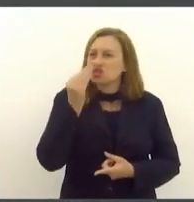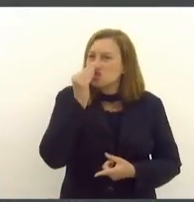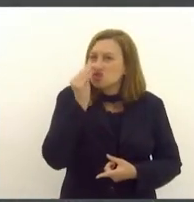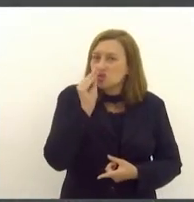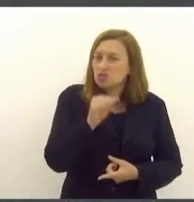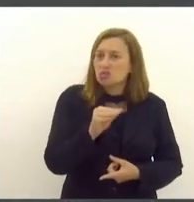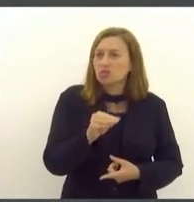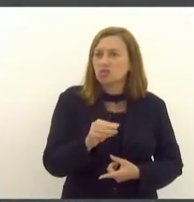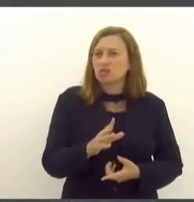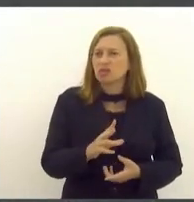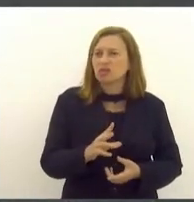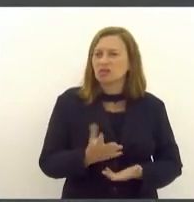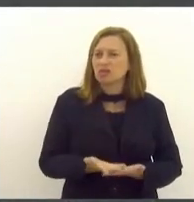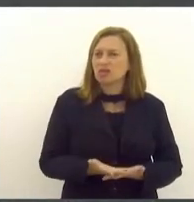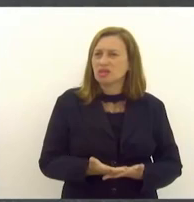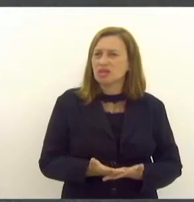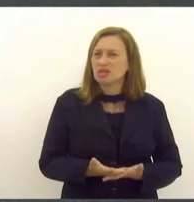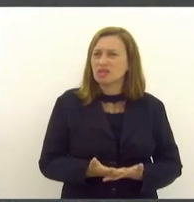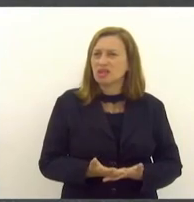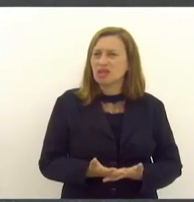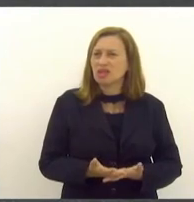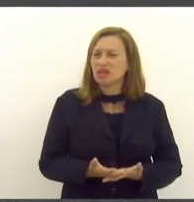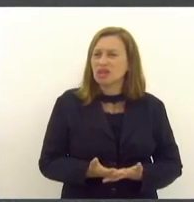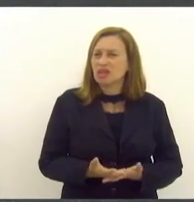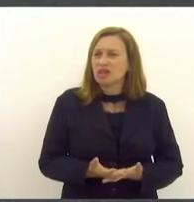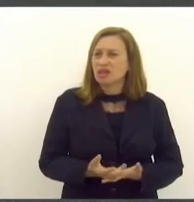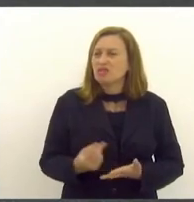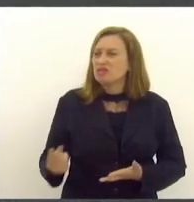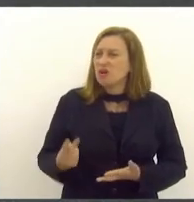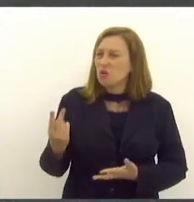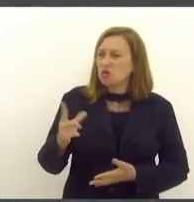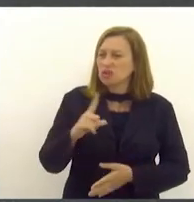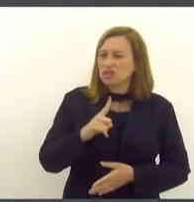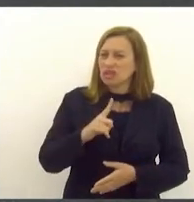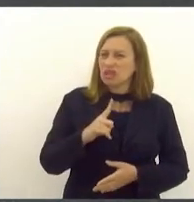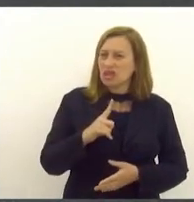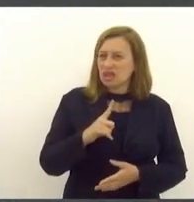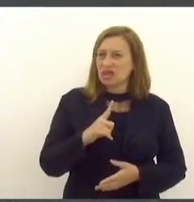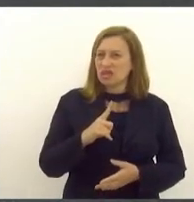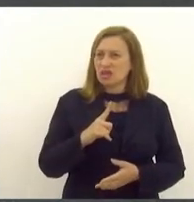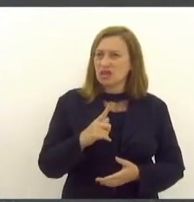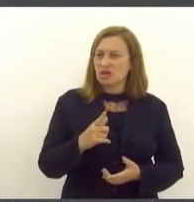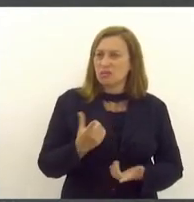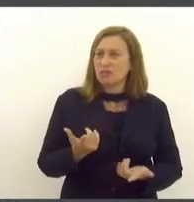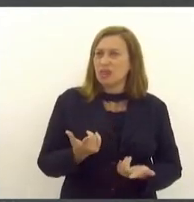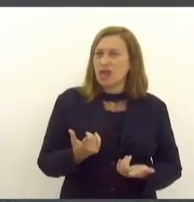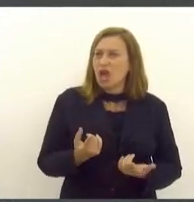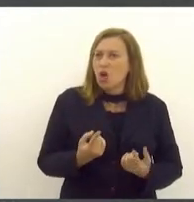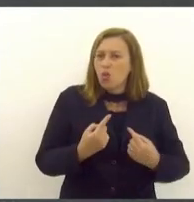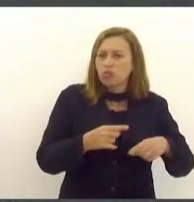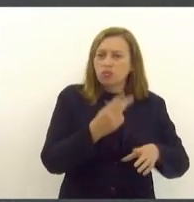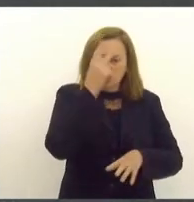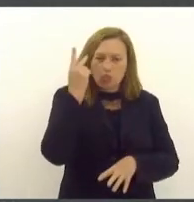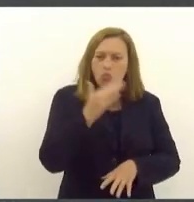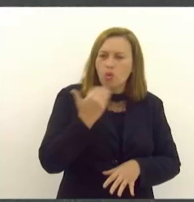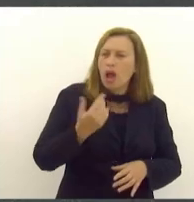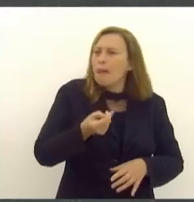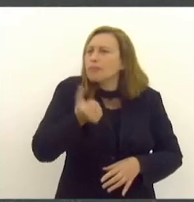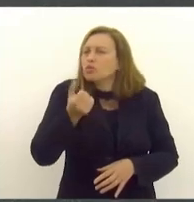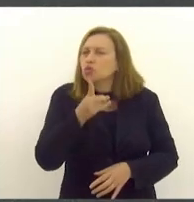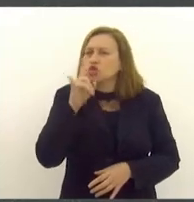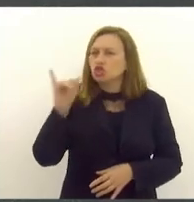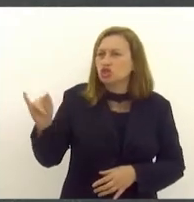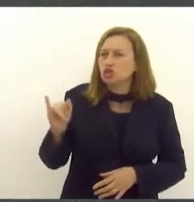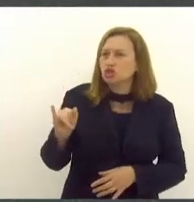fazer autopromoção em cima de um cadáver eu fico até constrangido de ter que falar sobre isso porque há poucos dias